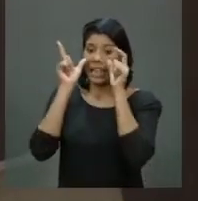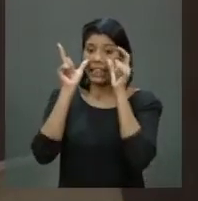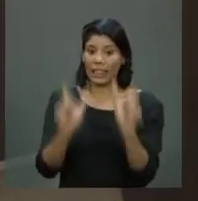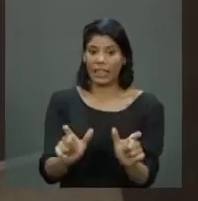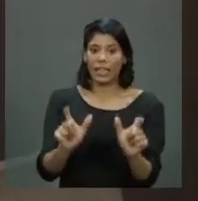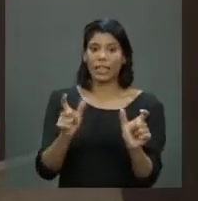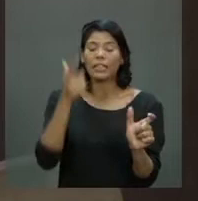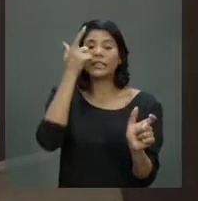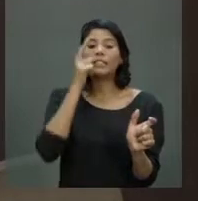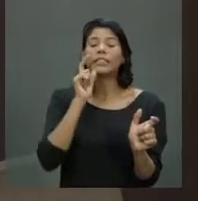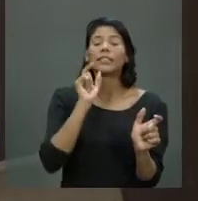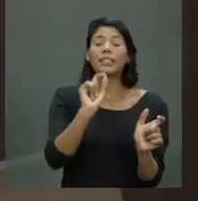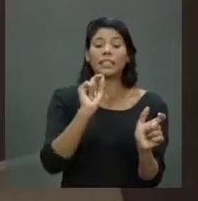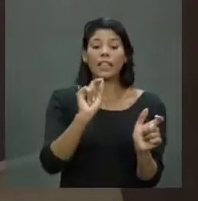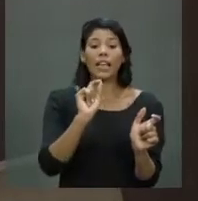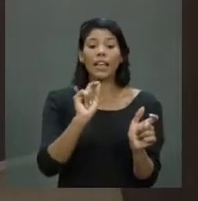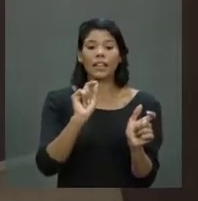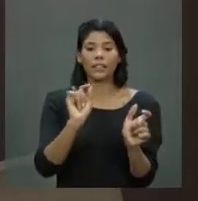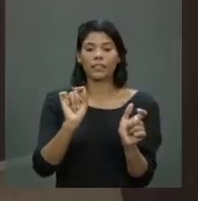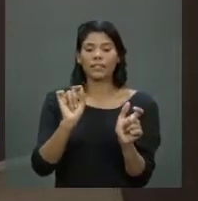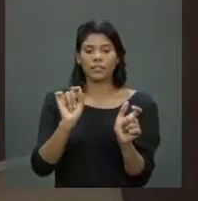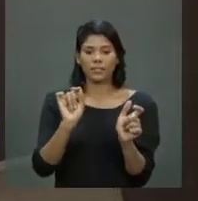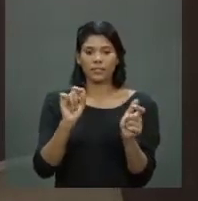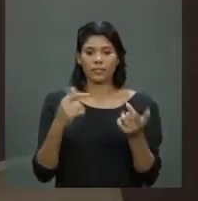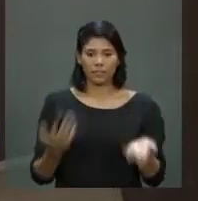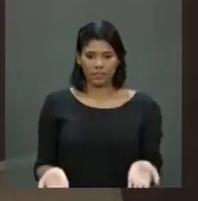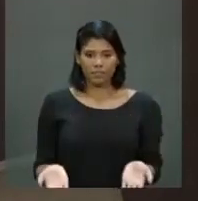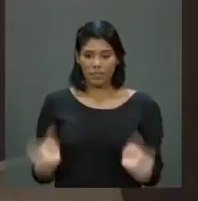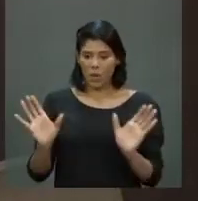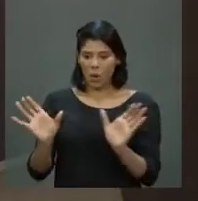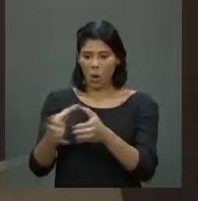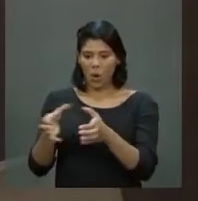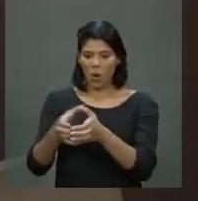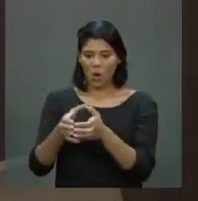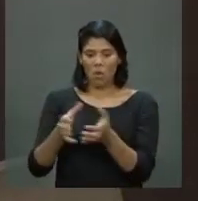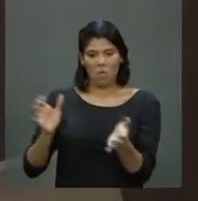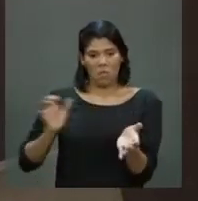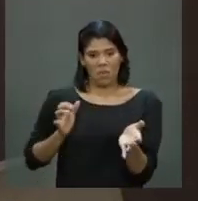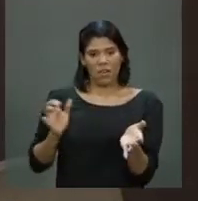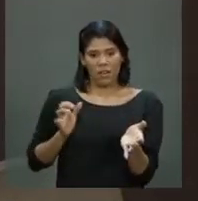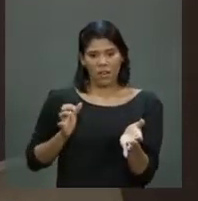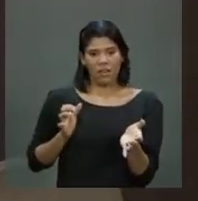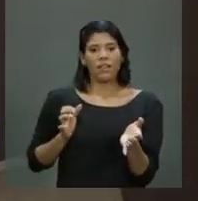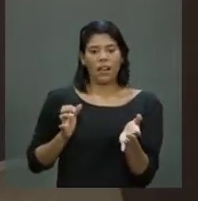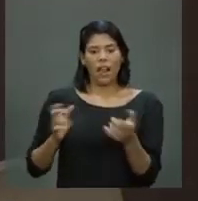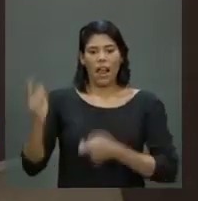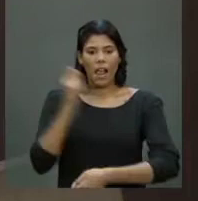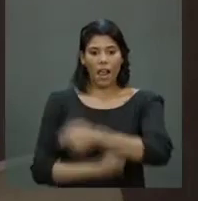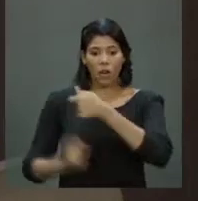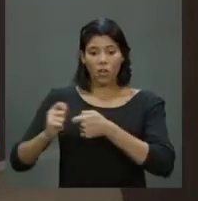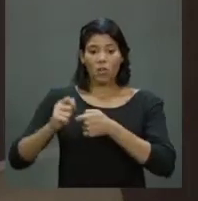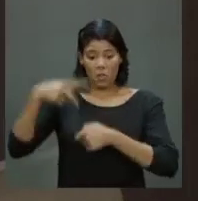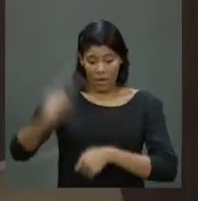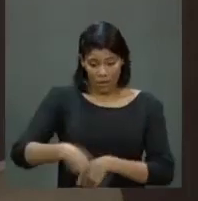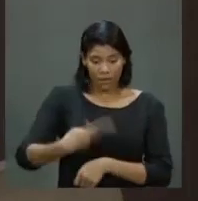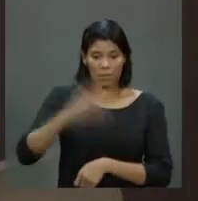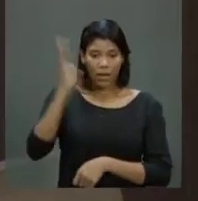perversa, cruel e tacanha elite econômica nacional e